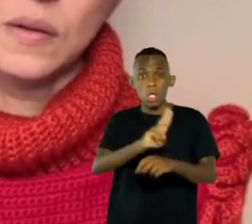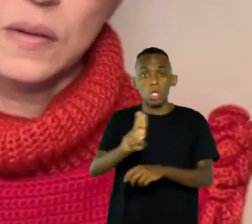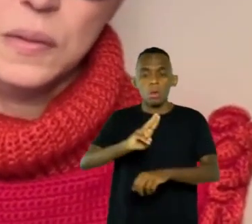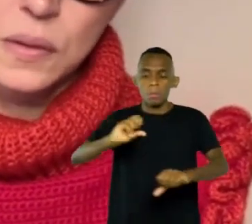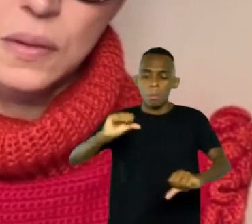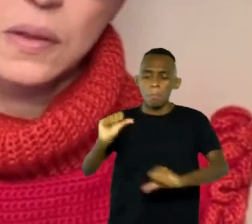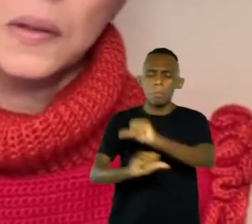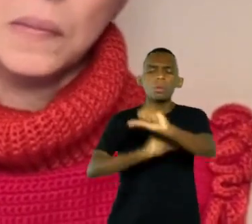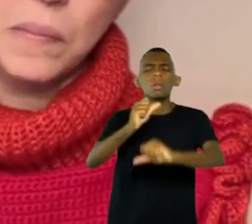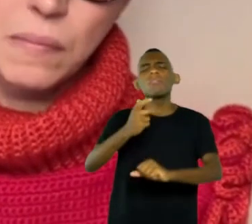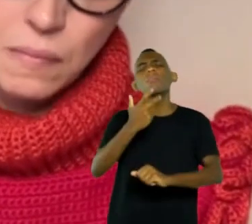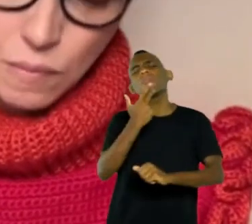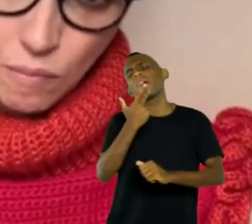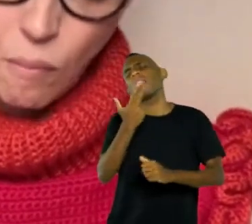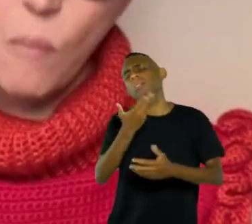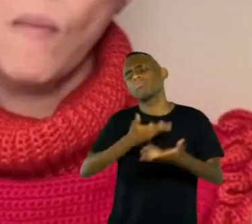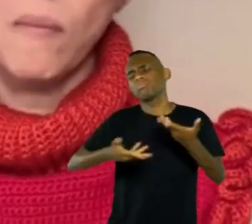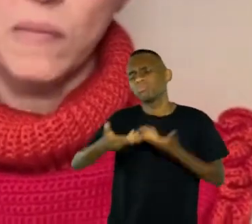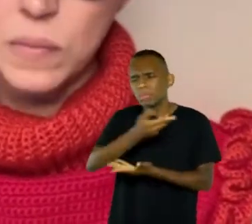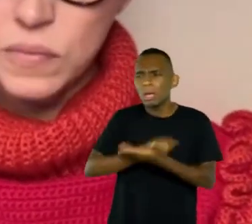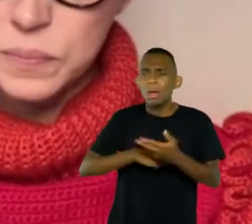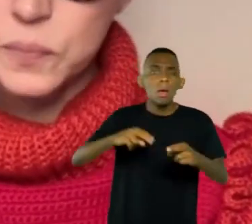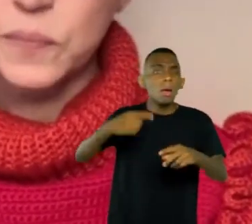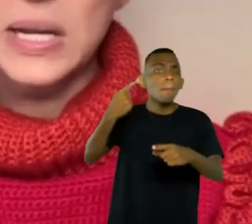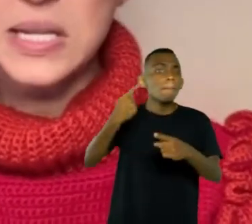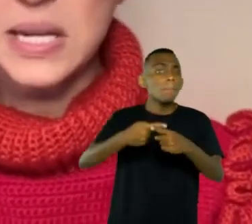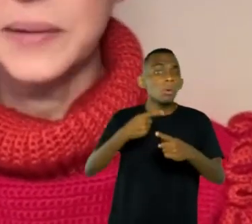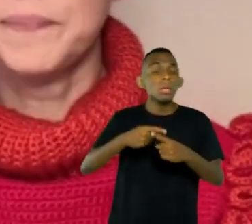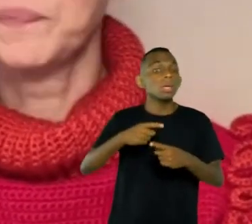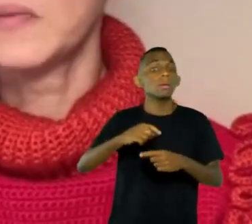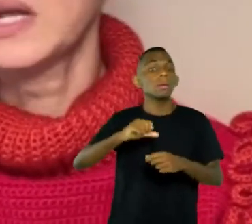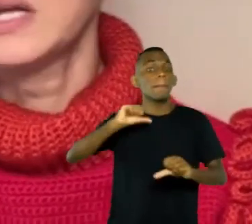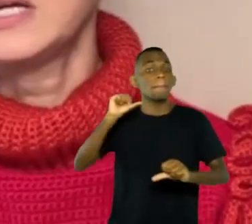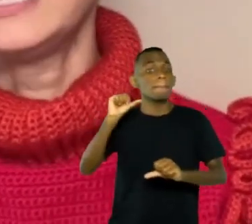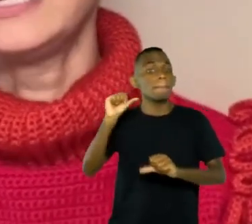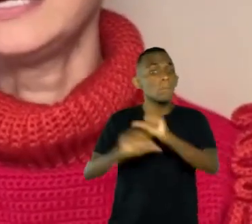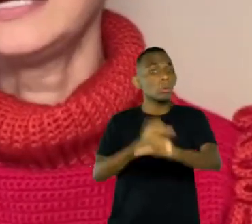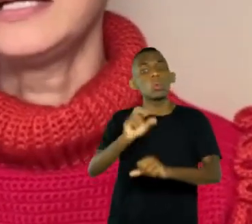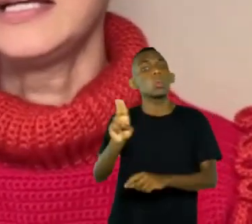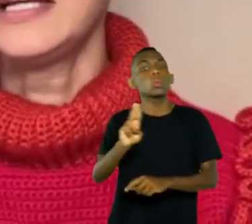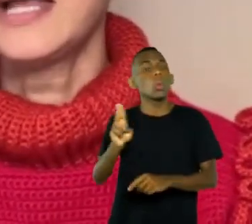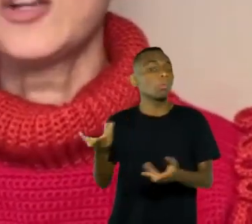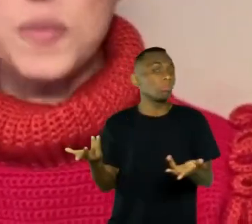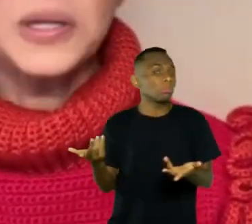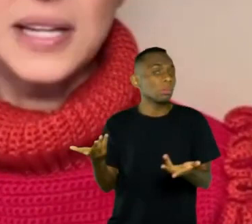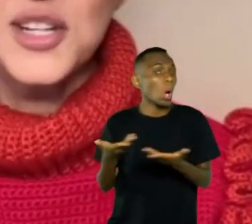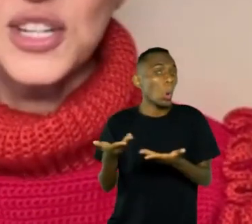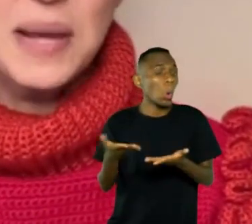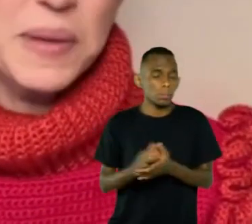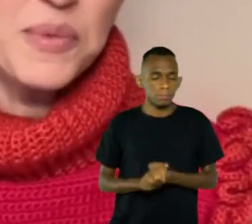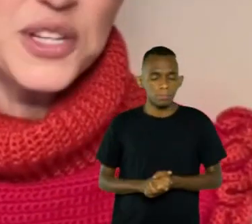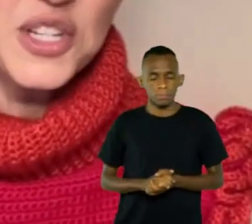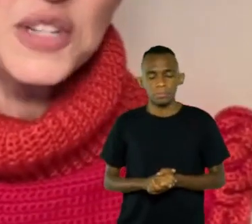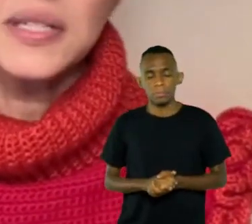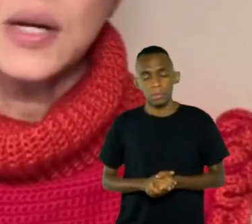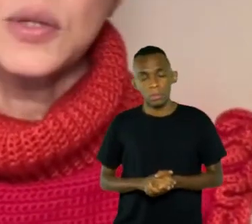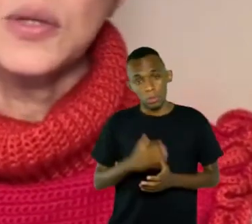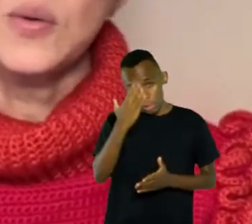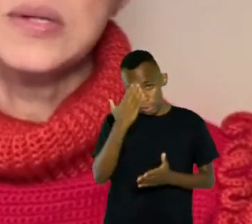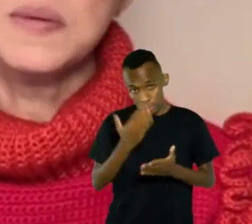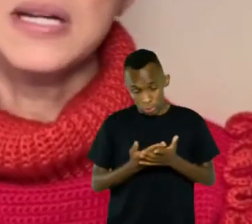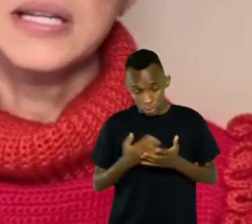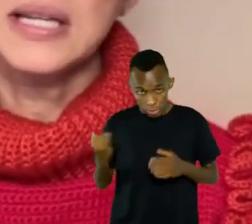que que você fez essa mudança agora, né? Sim, acho importante, né? Porque muita gente